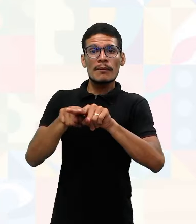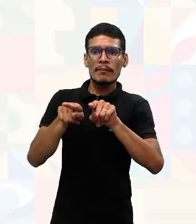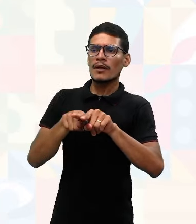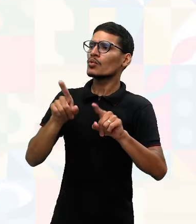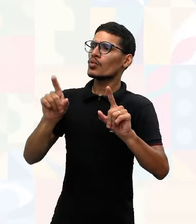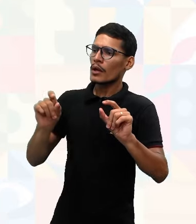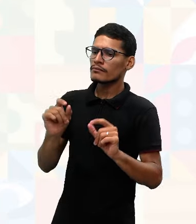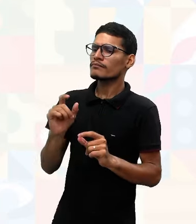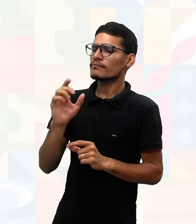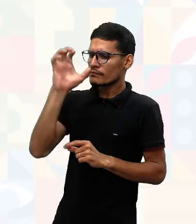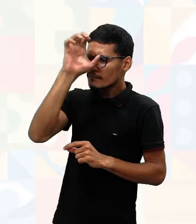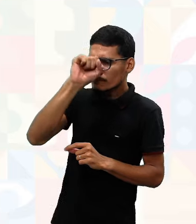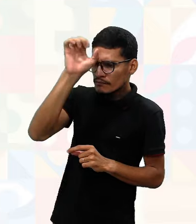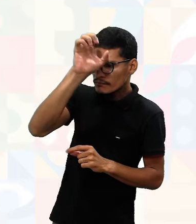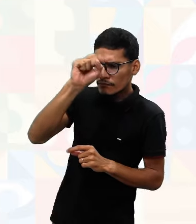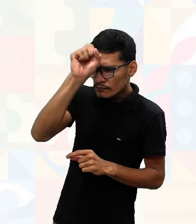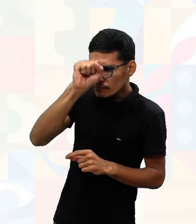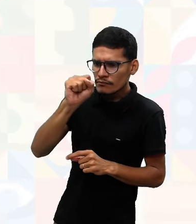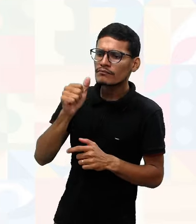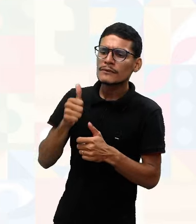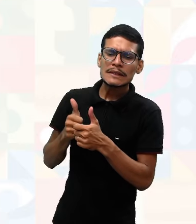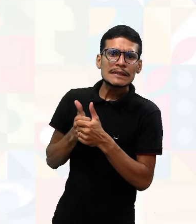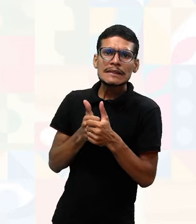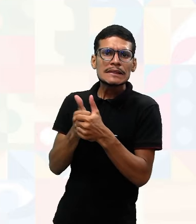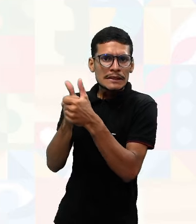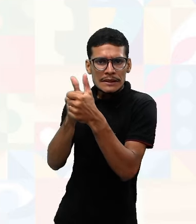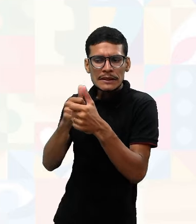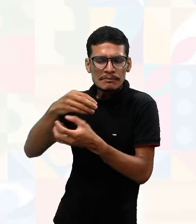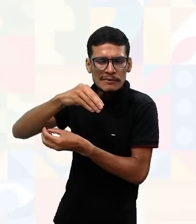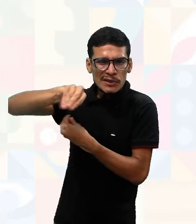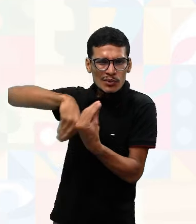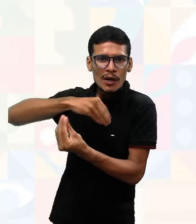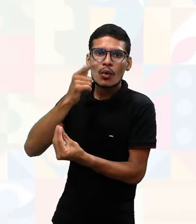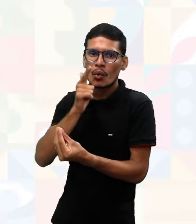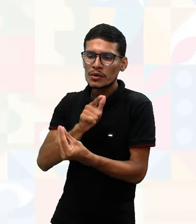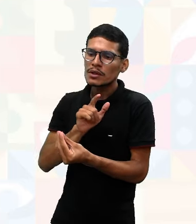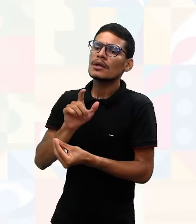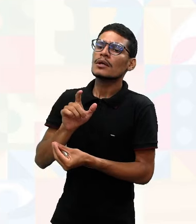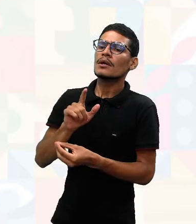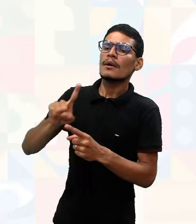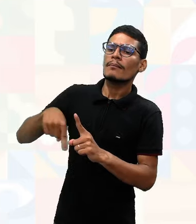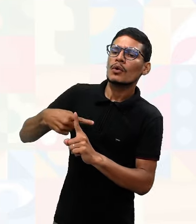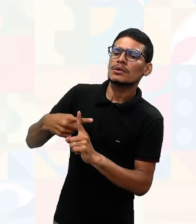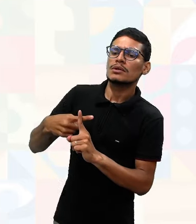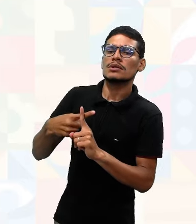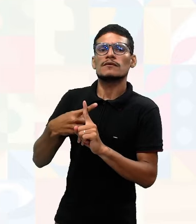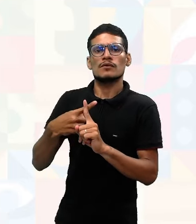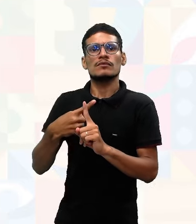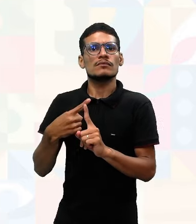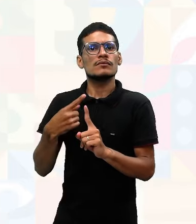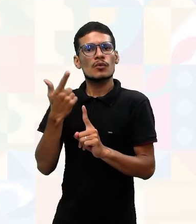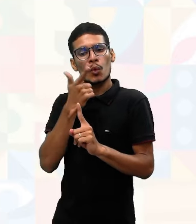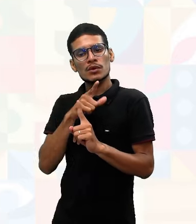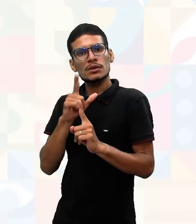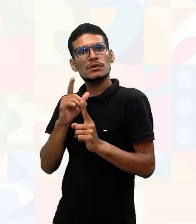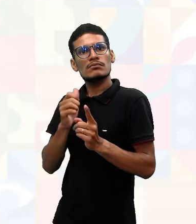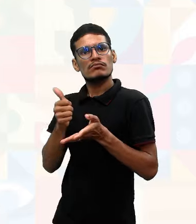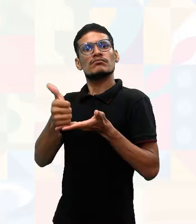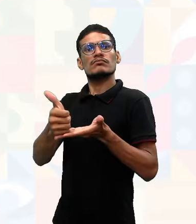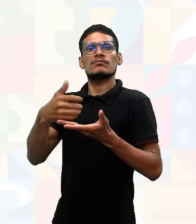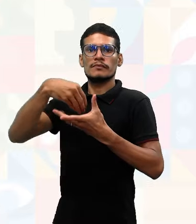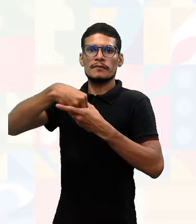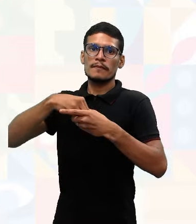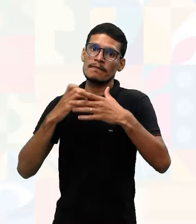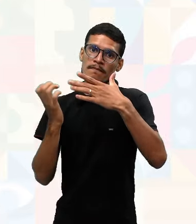mistura toda, para que possa ser extraída pontos positivos da melhor forma possível para a empresa, é o